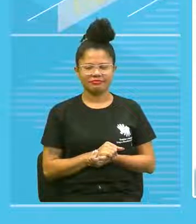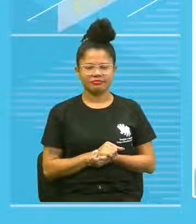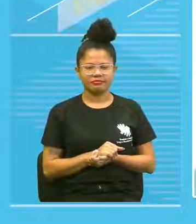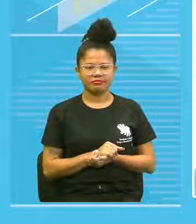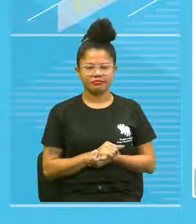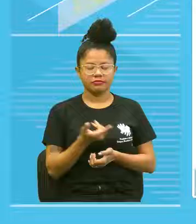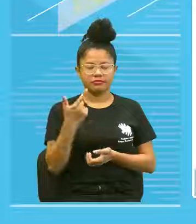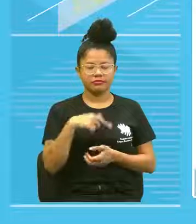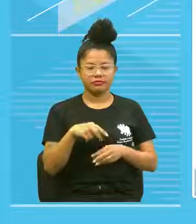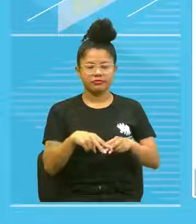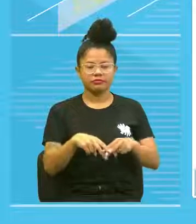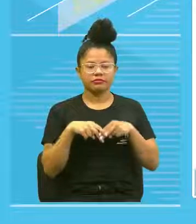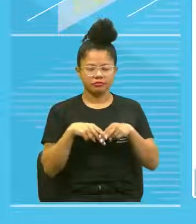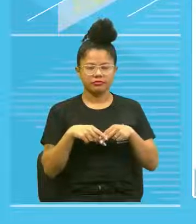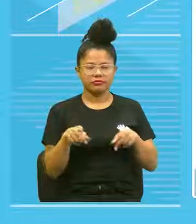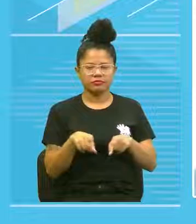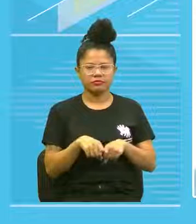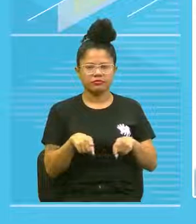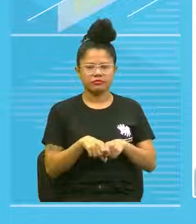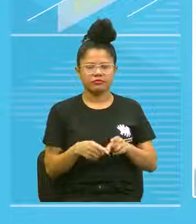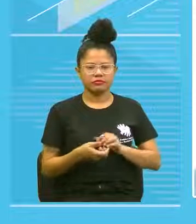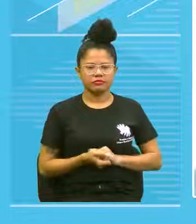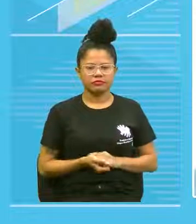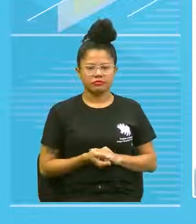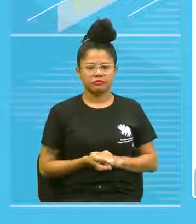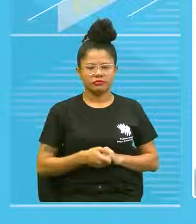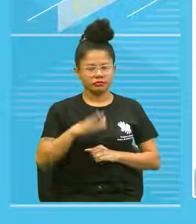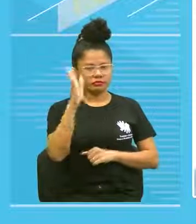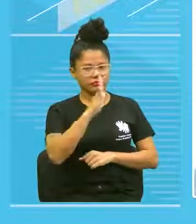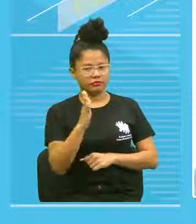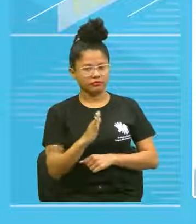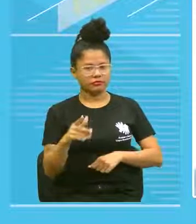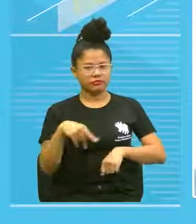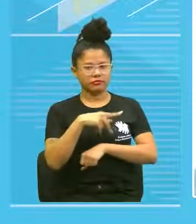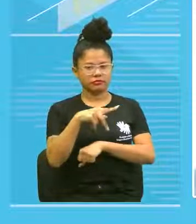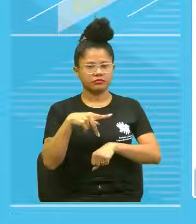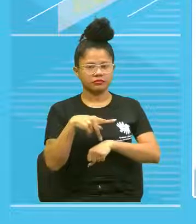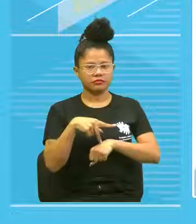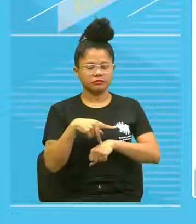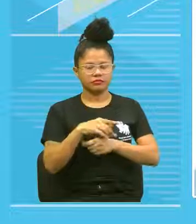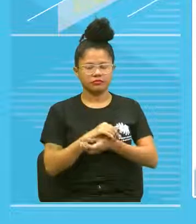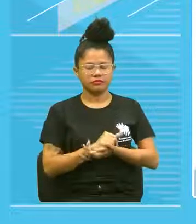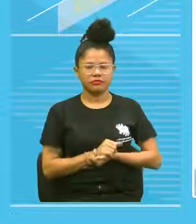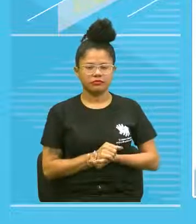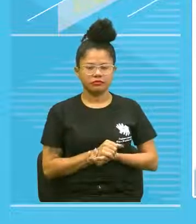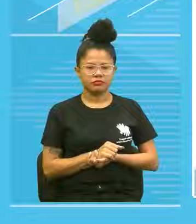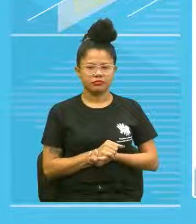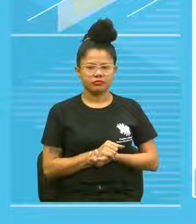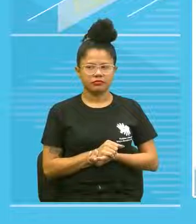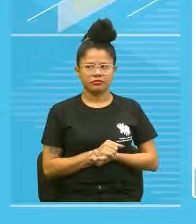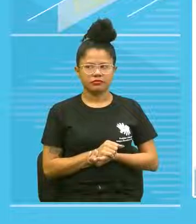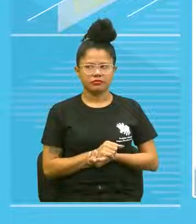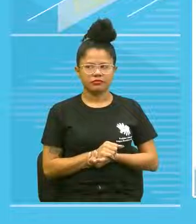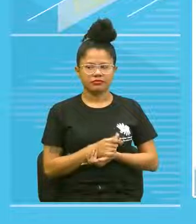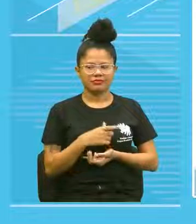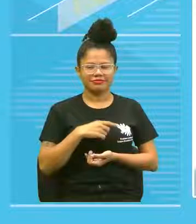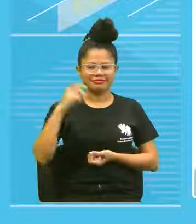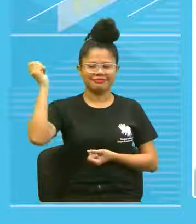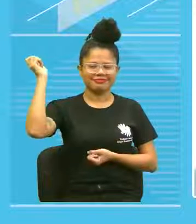o outro motivo turma é que o Brasil é um país o Tropical